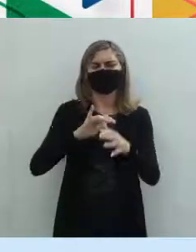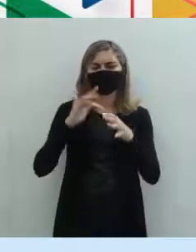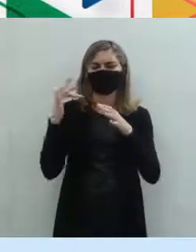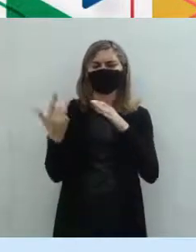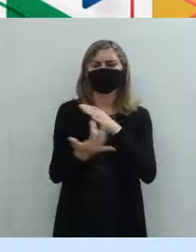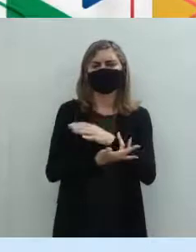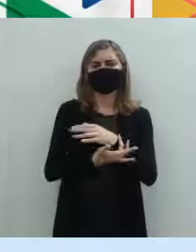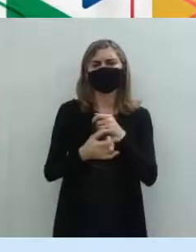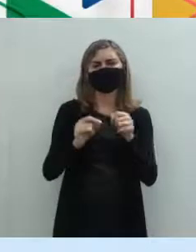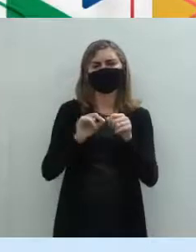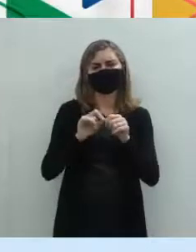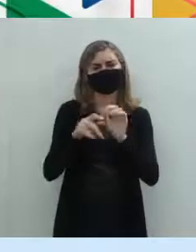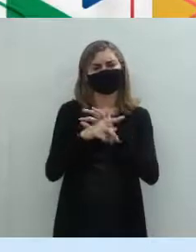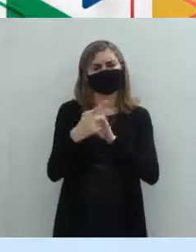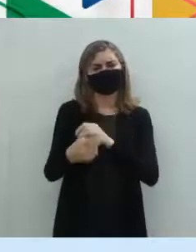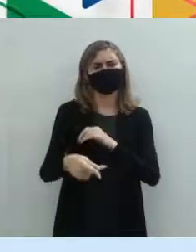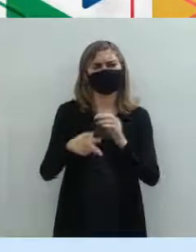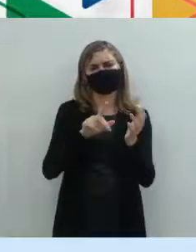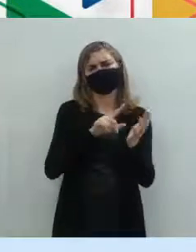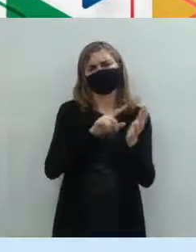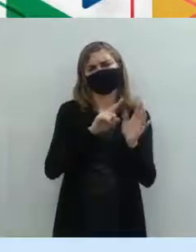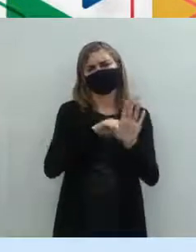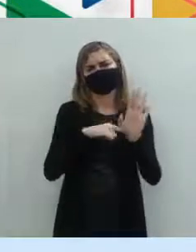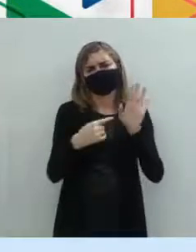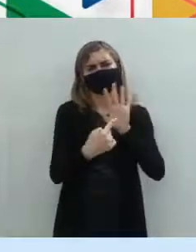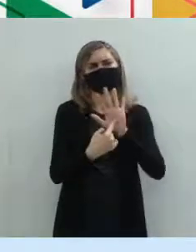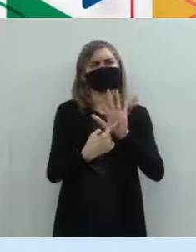obras caracterizam-se pela tridimensionalidade,